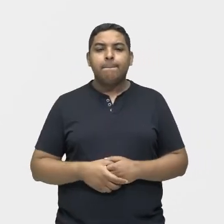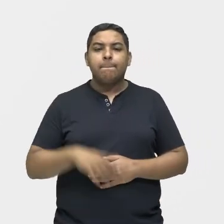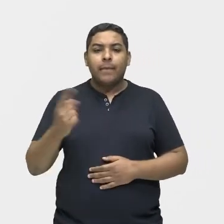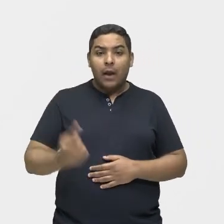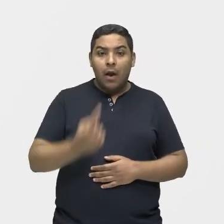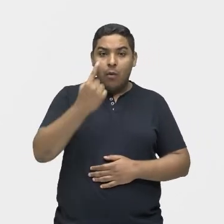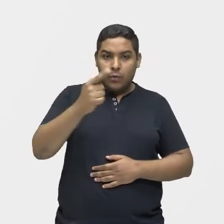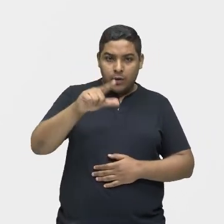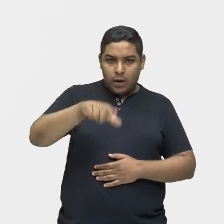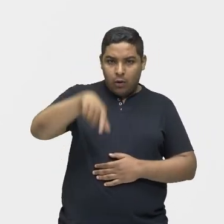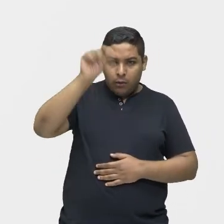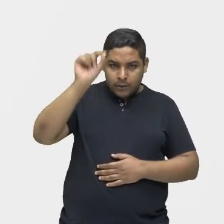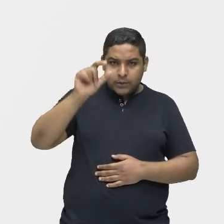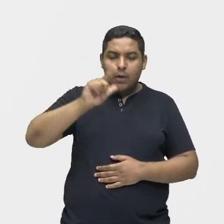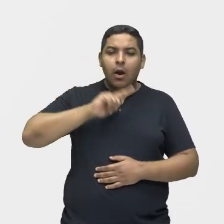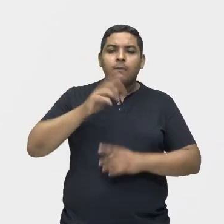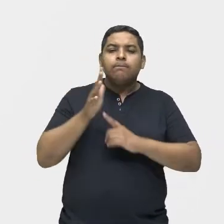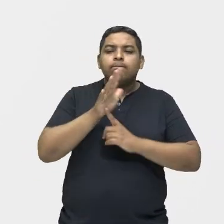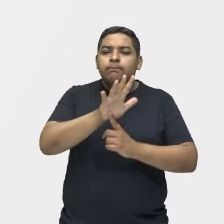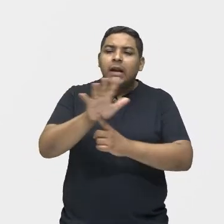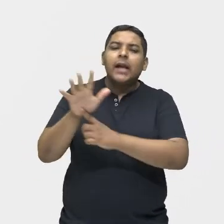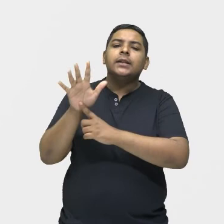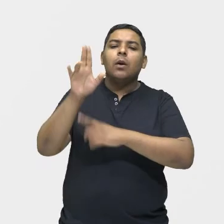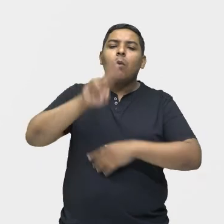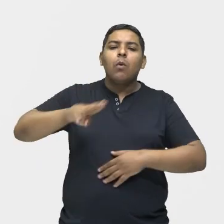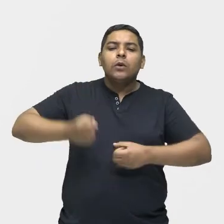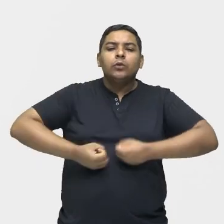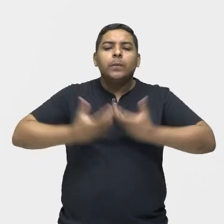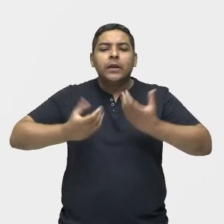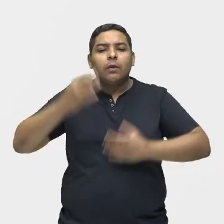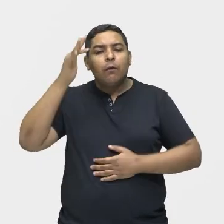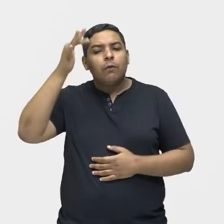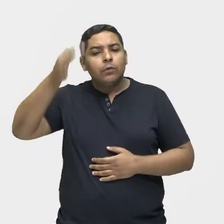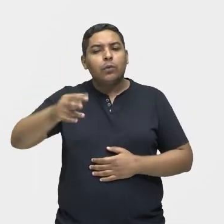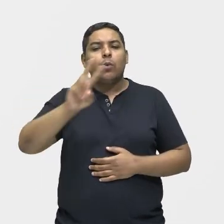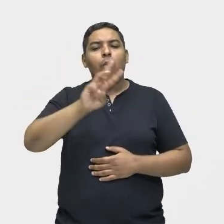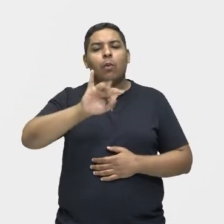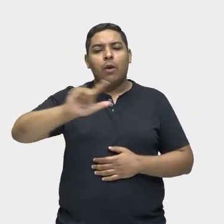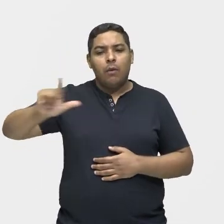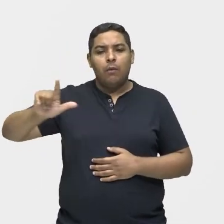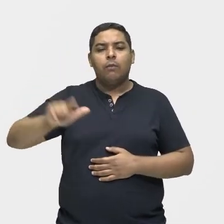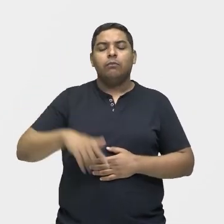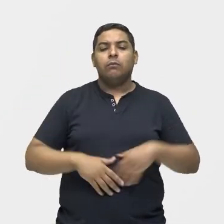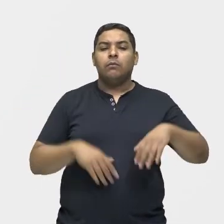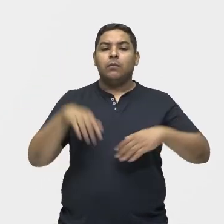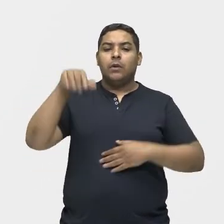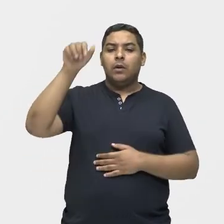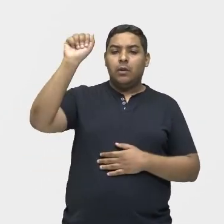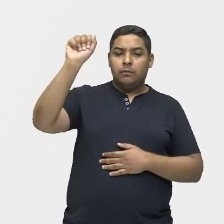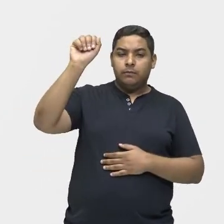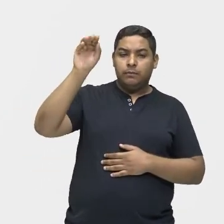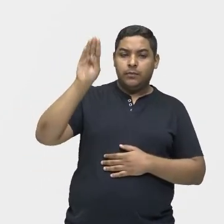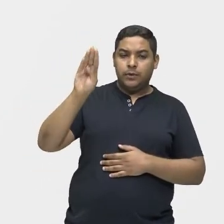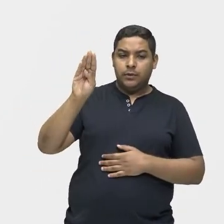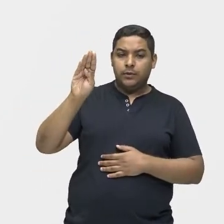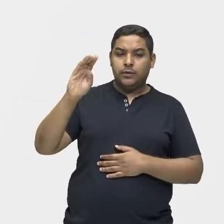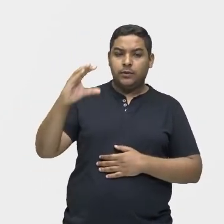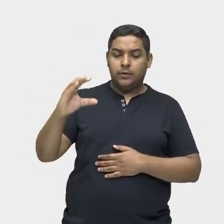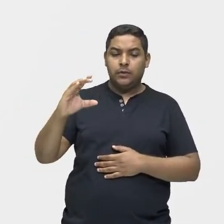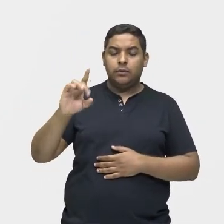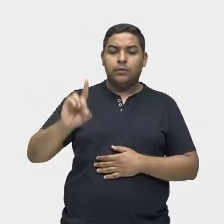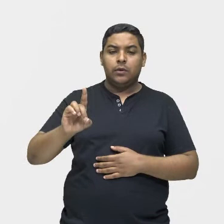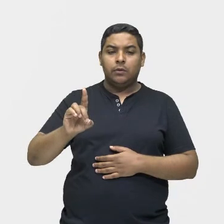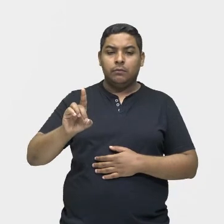alternativa que apresenta um dos usos da expressão do futuro com will é... Então, né, qual